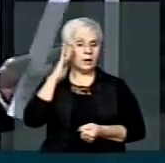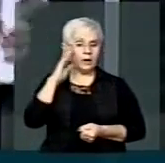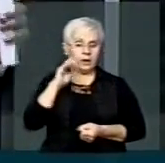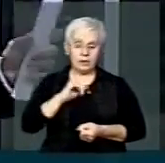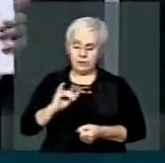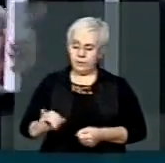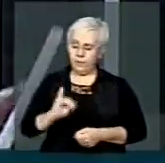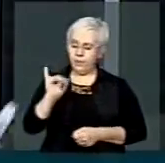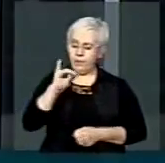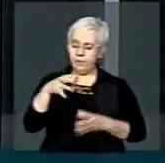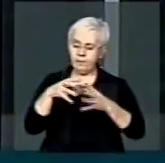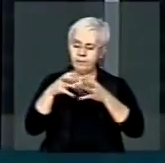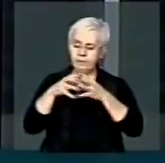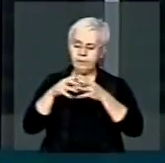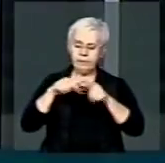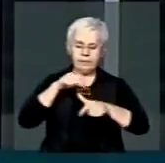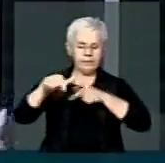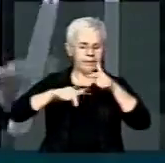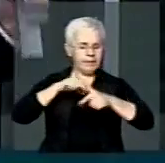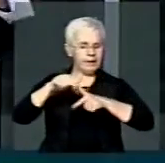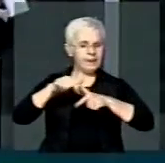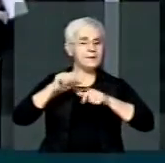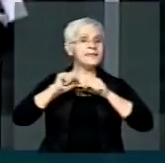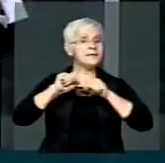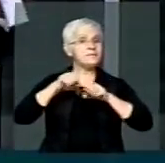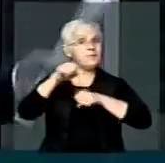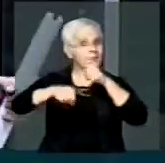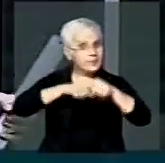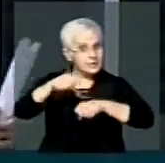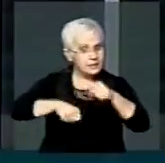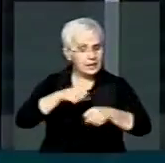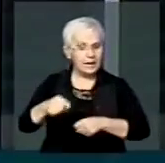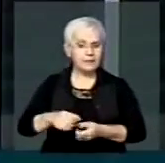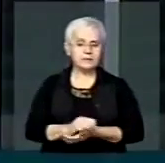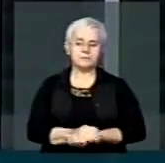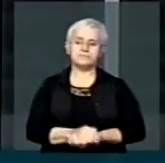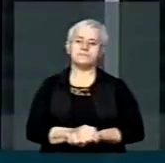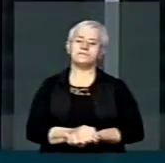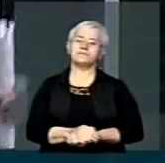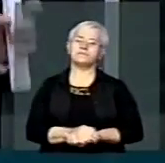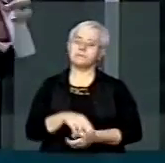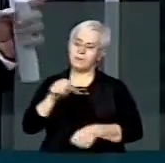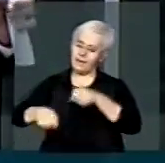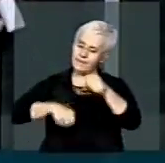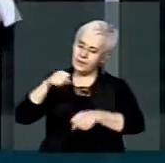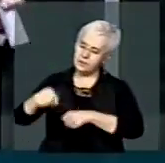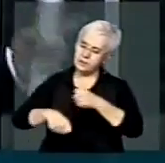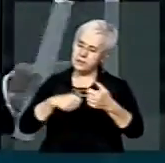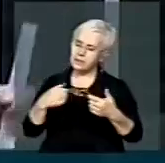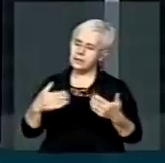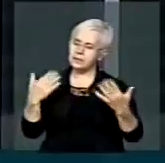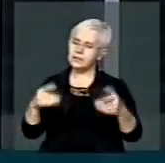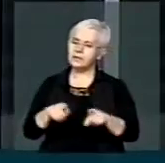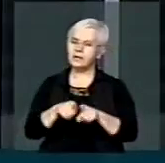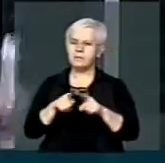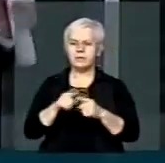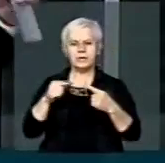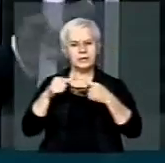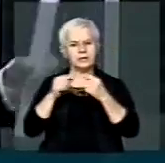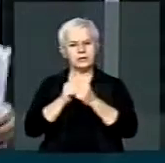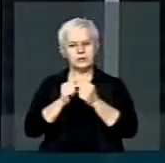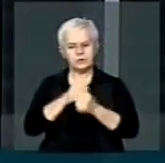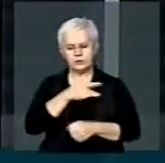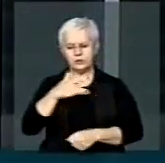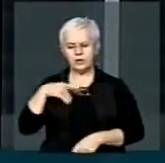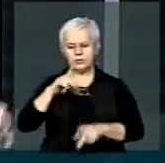da importância do setor das bicicletas. Isto significa também a questão de saúde pública, a